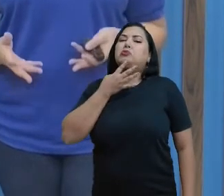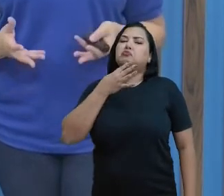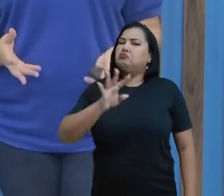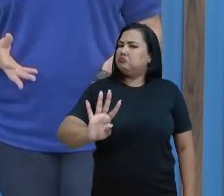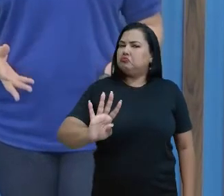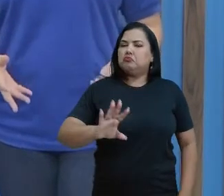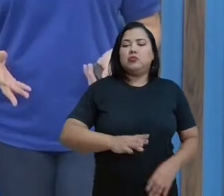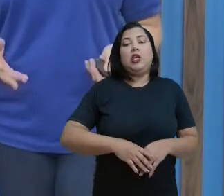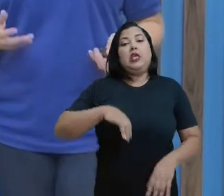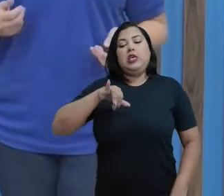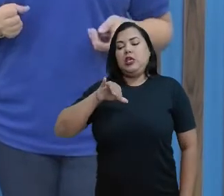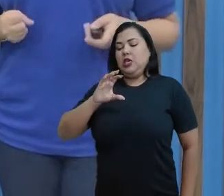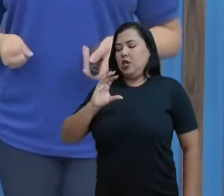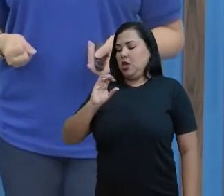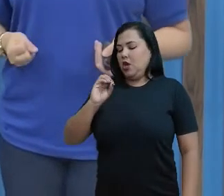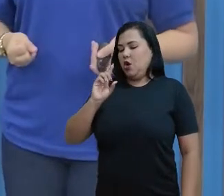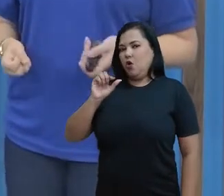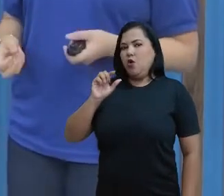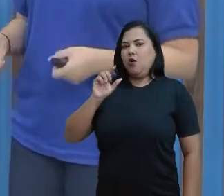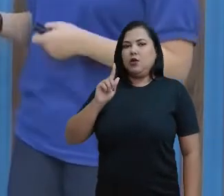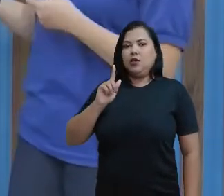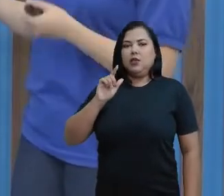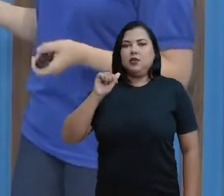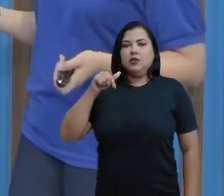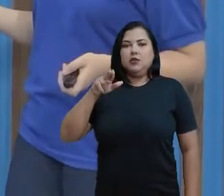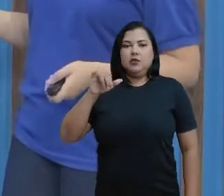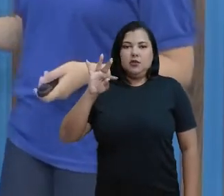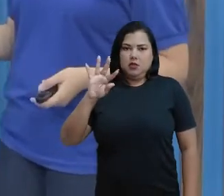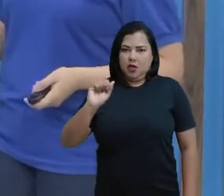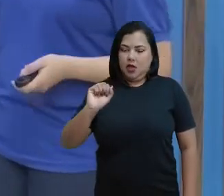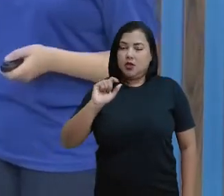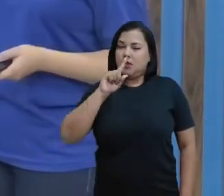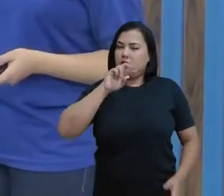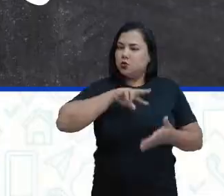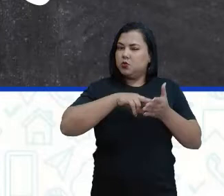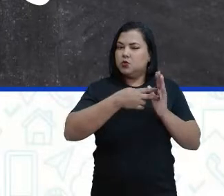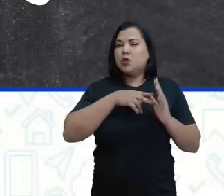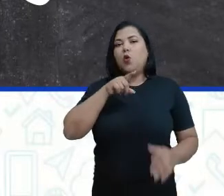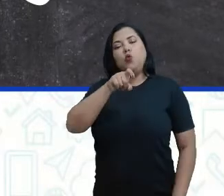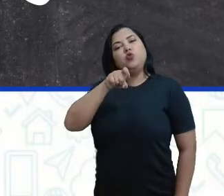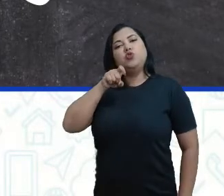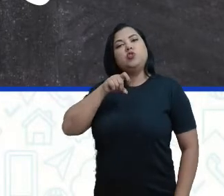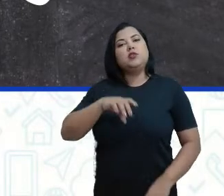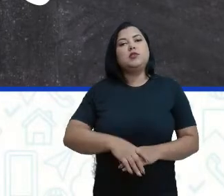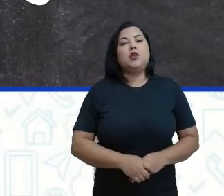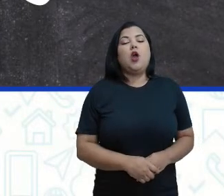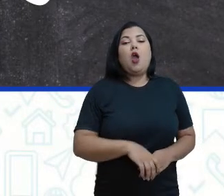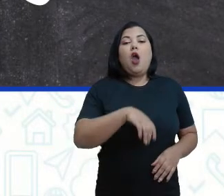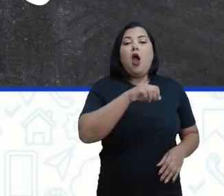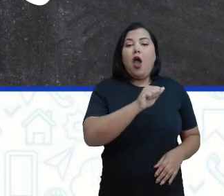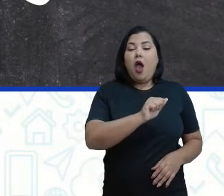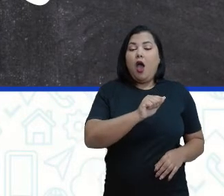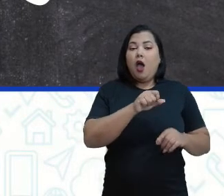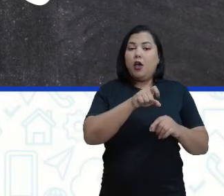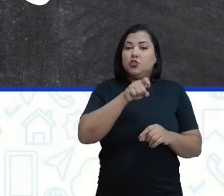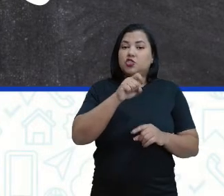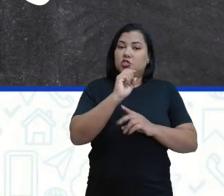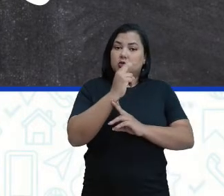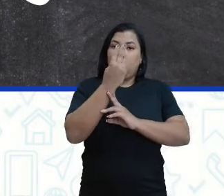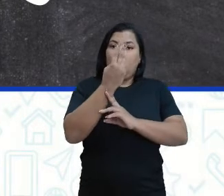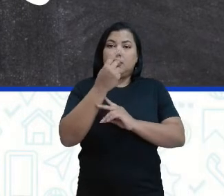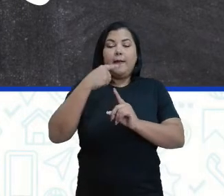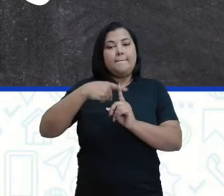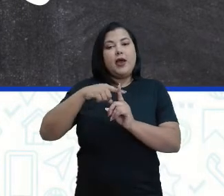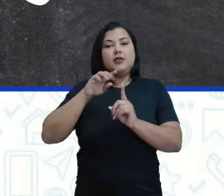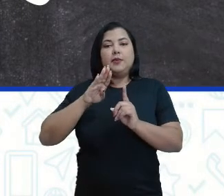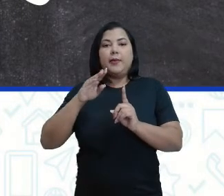quer descobrir, que nesse caso é o x, tá? Então aí está aparecendo para você ax² mais bx mais c